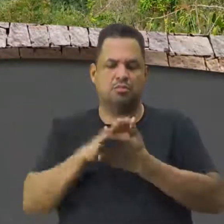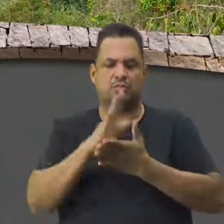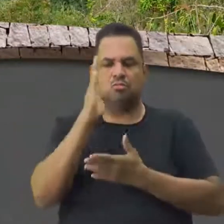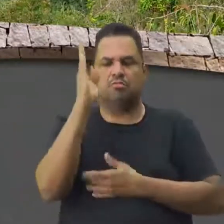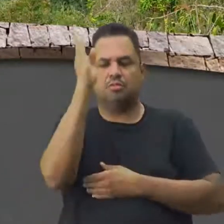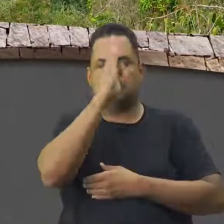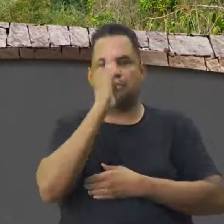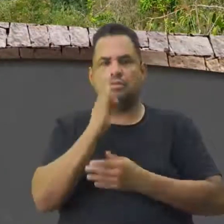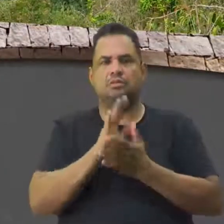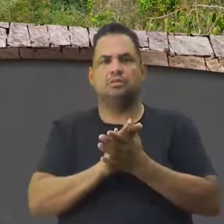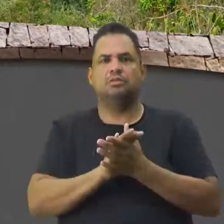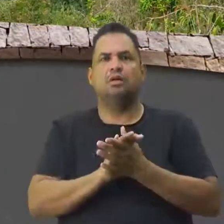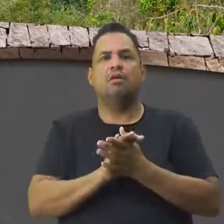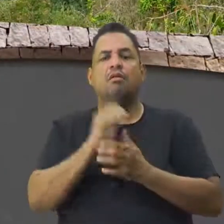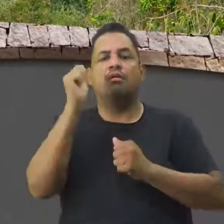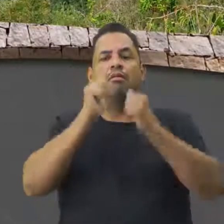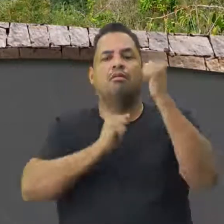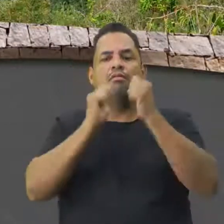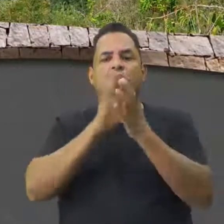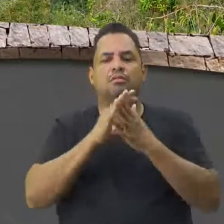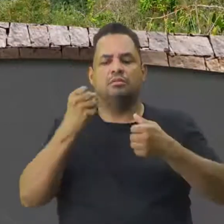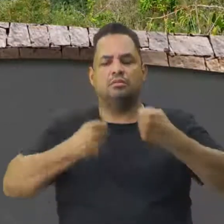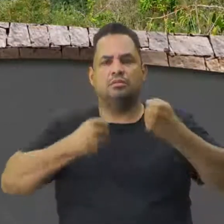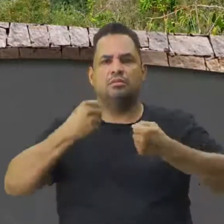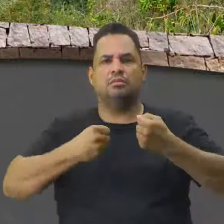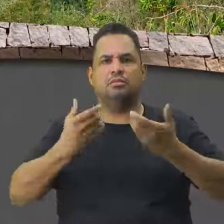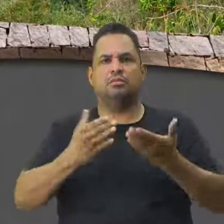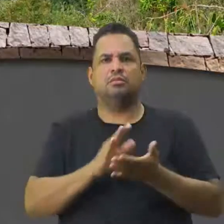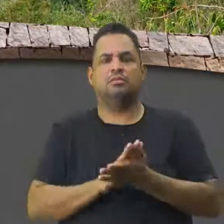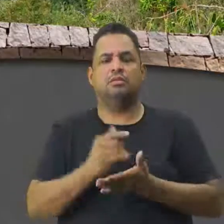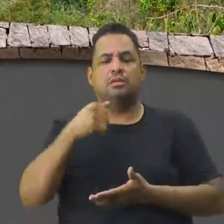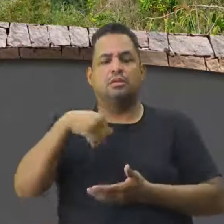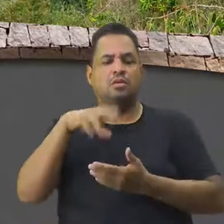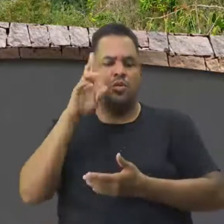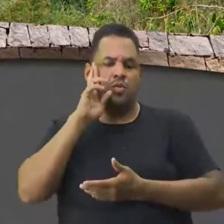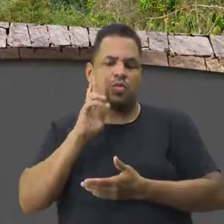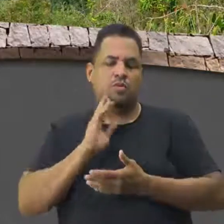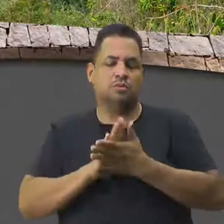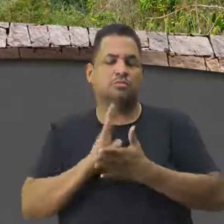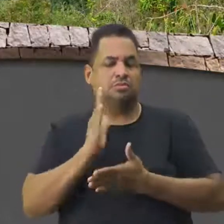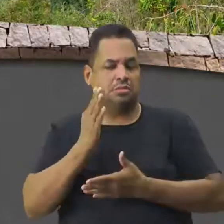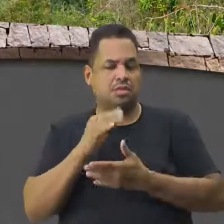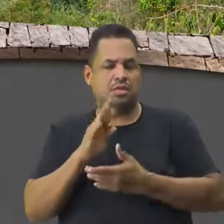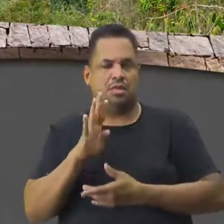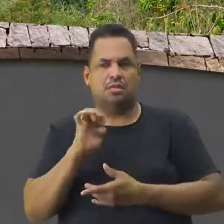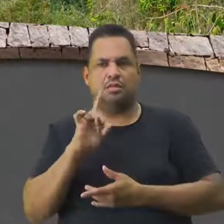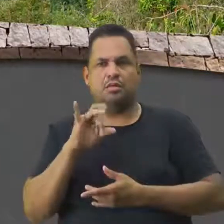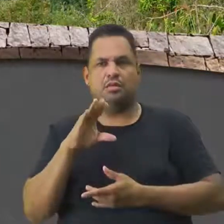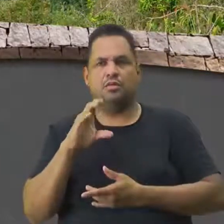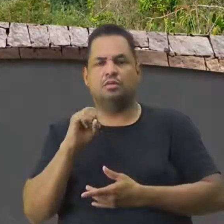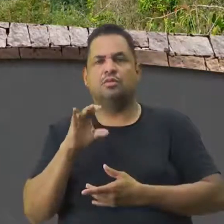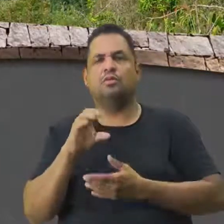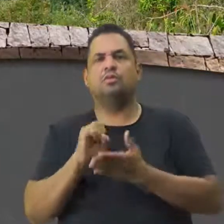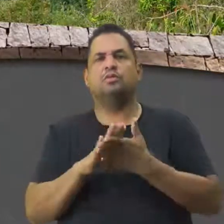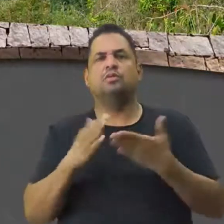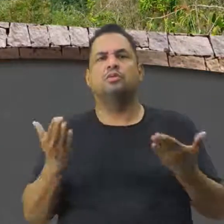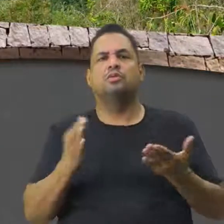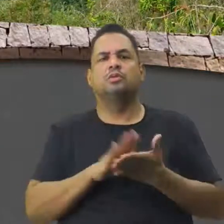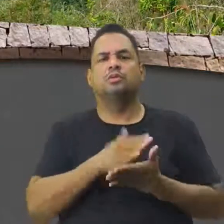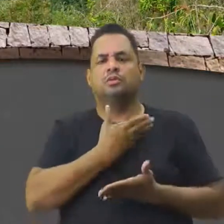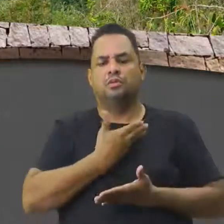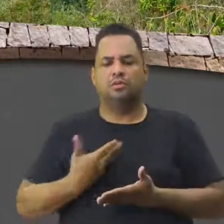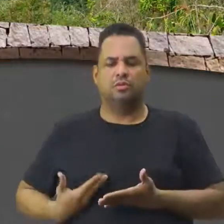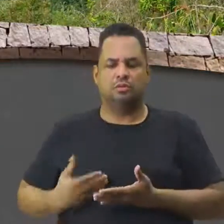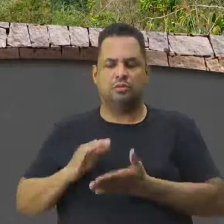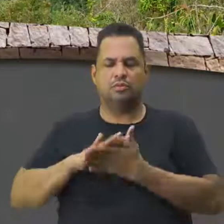onde está o nosso estado de Rondônia. Já era território, está no governo de JK, passou